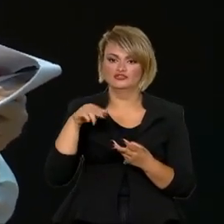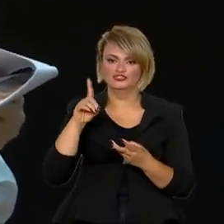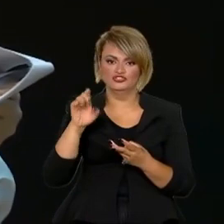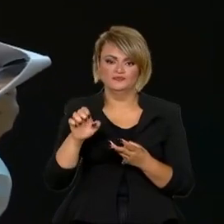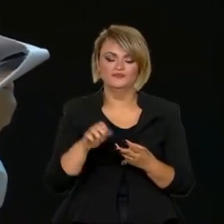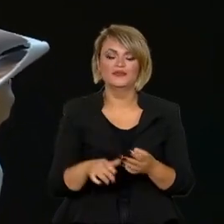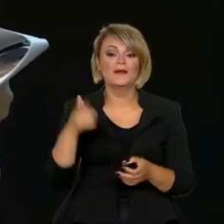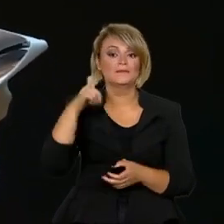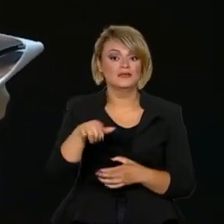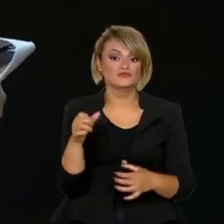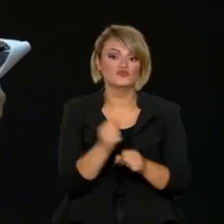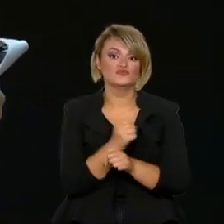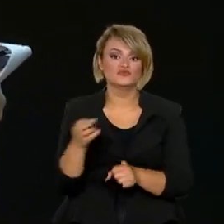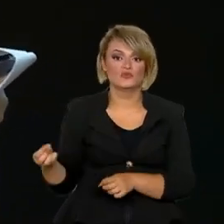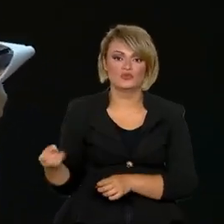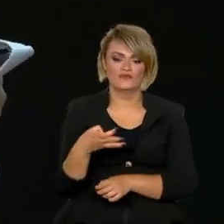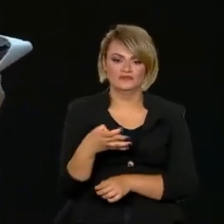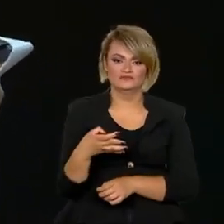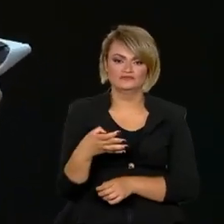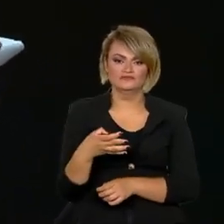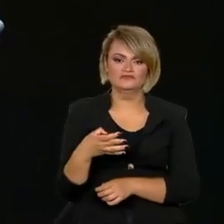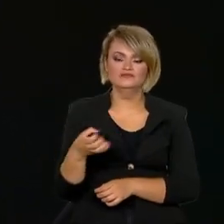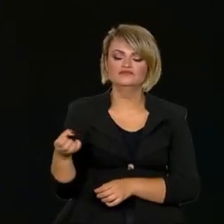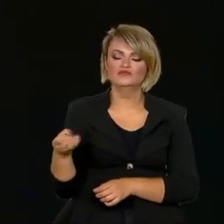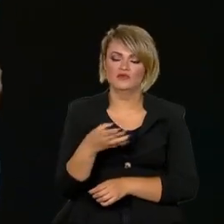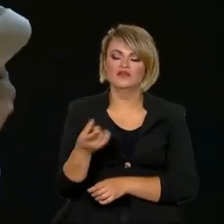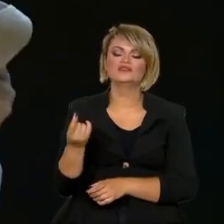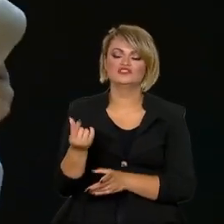é um empreendimento novo, vamos garantir